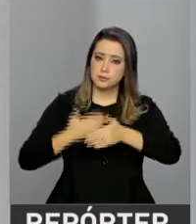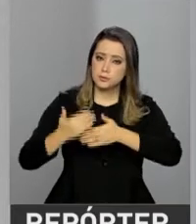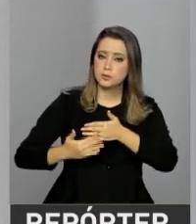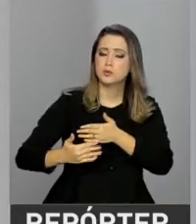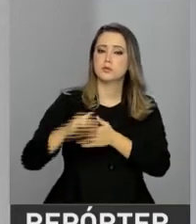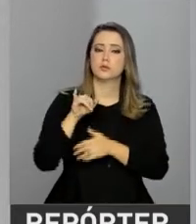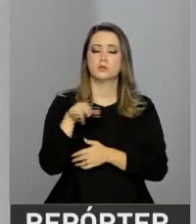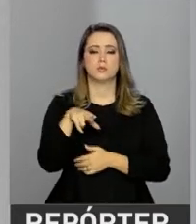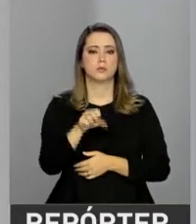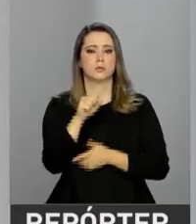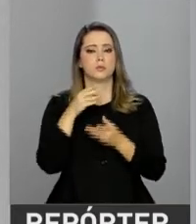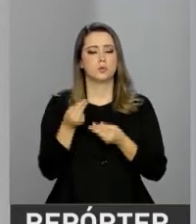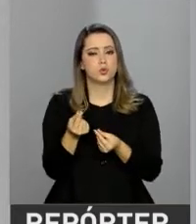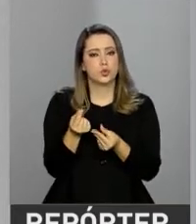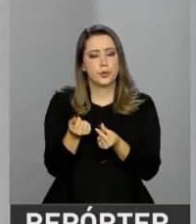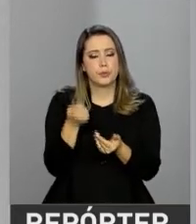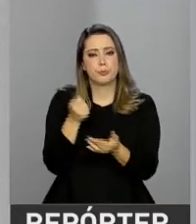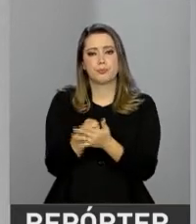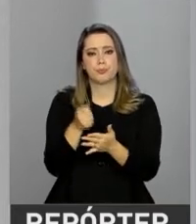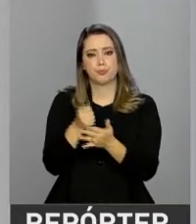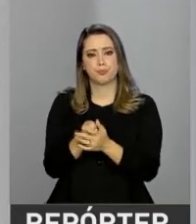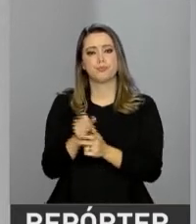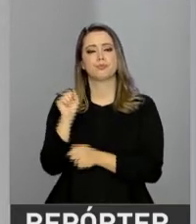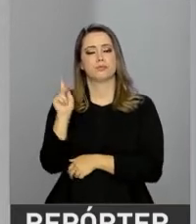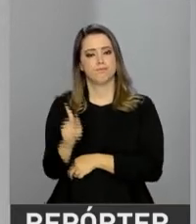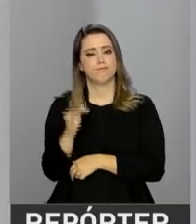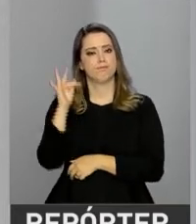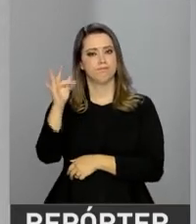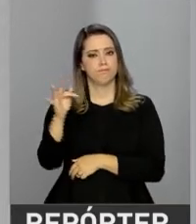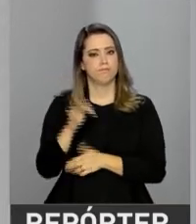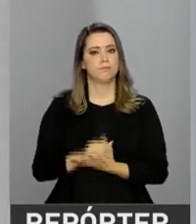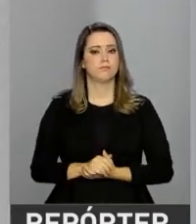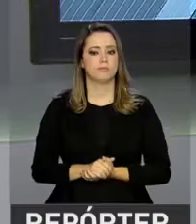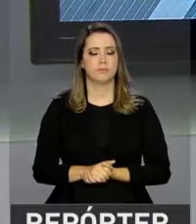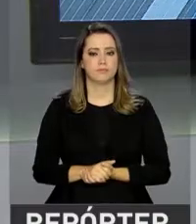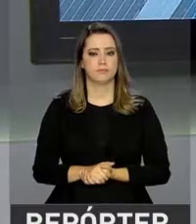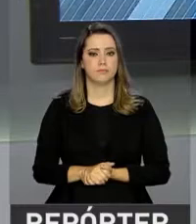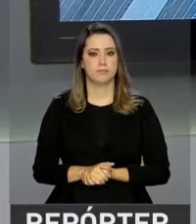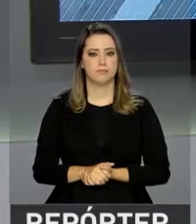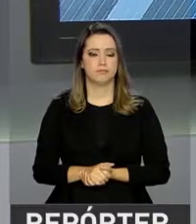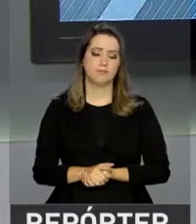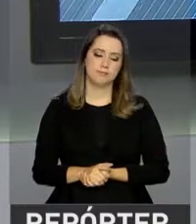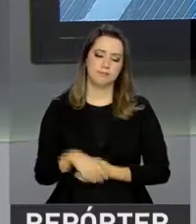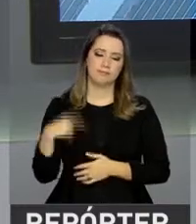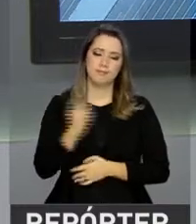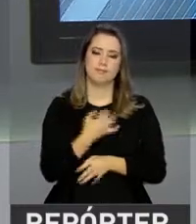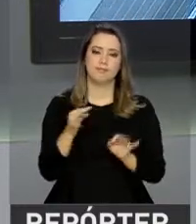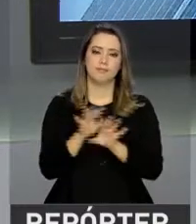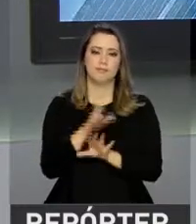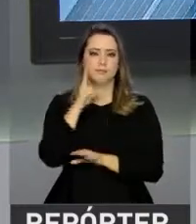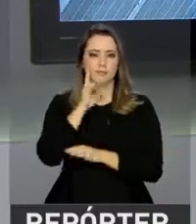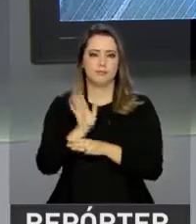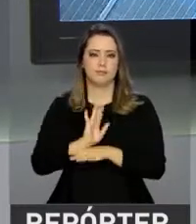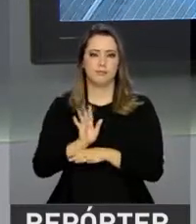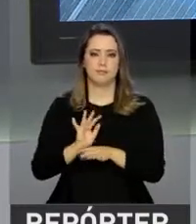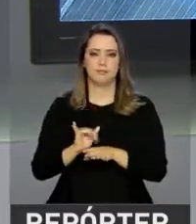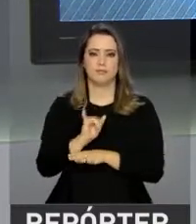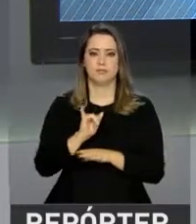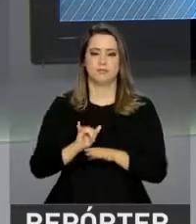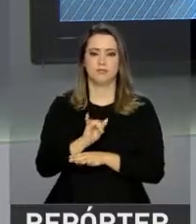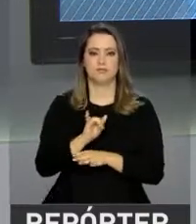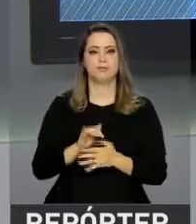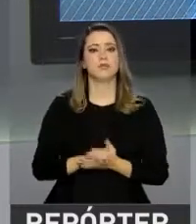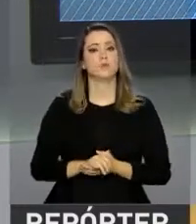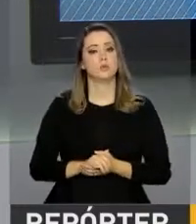previdência tenha recursos para pagar as aposentadorias nós ficamos por aqui você pode rever as reportagens